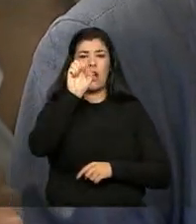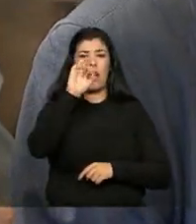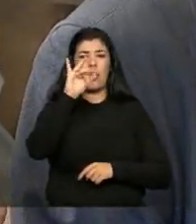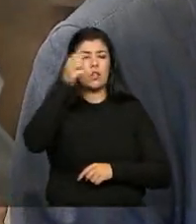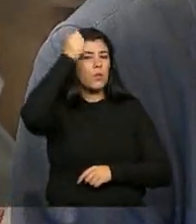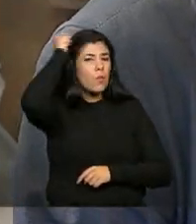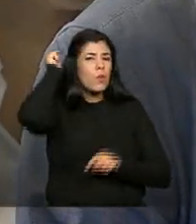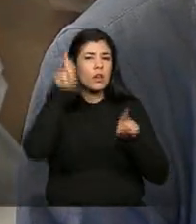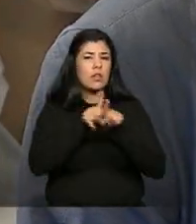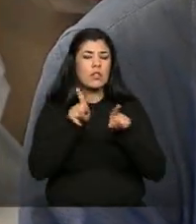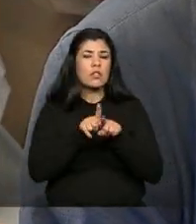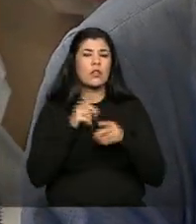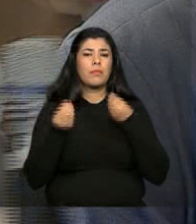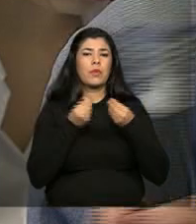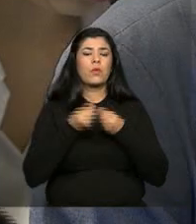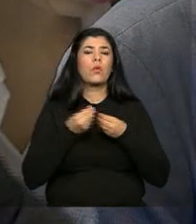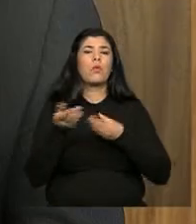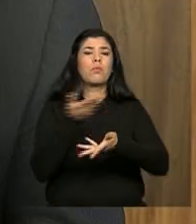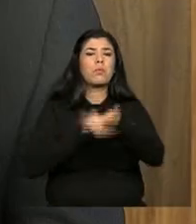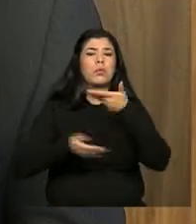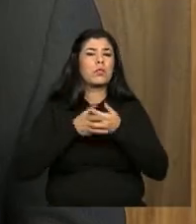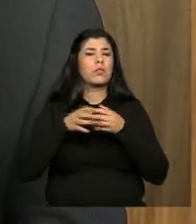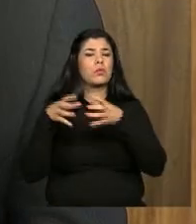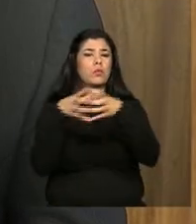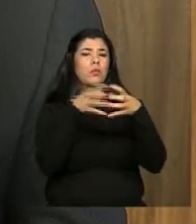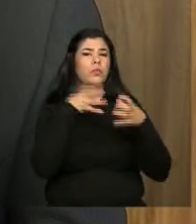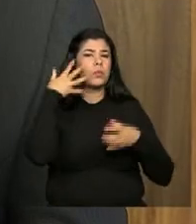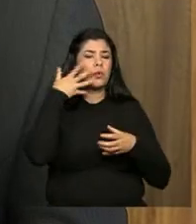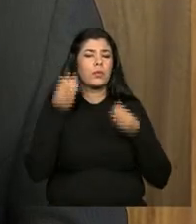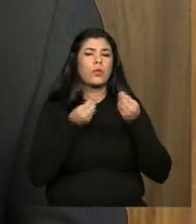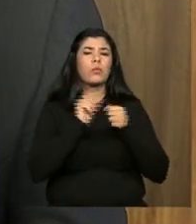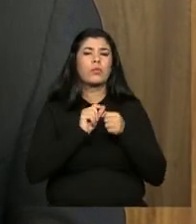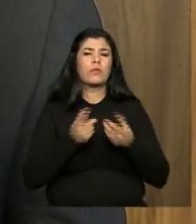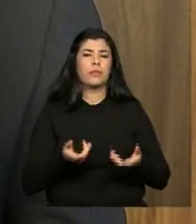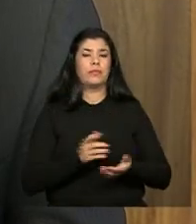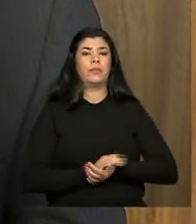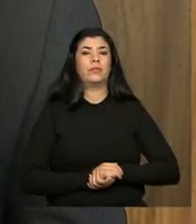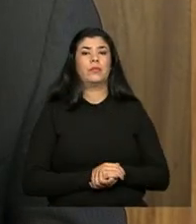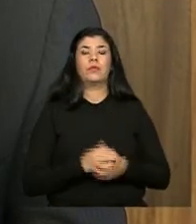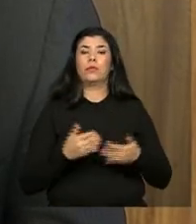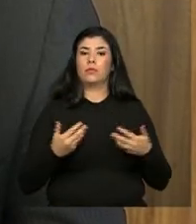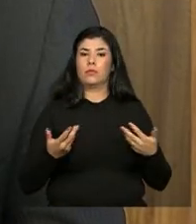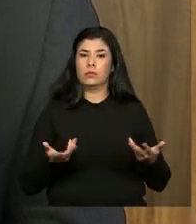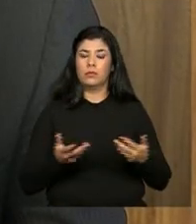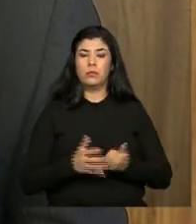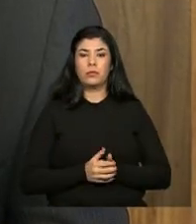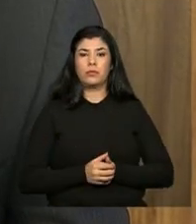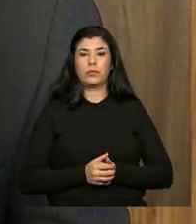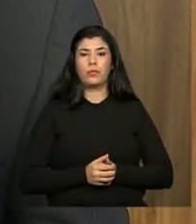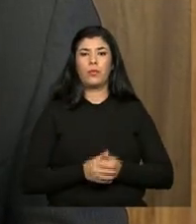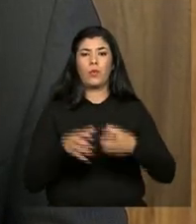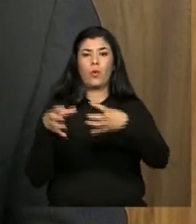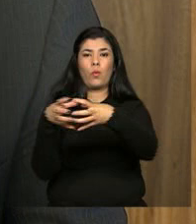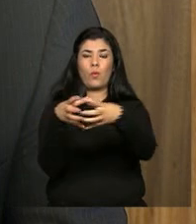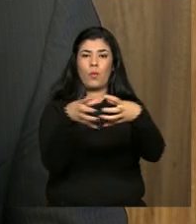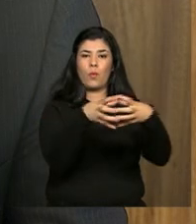as relações com congresso PMDB Muito obrigado fala em relação ao posição Ela tá no seu papel não há muito